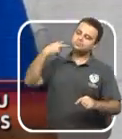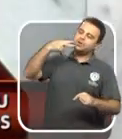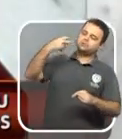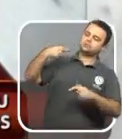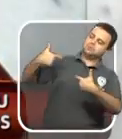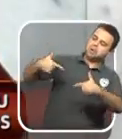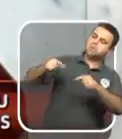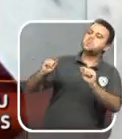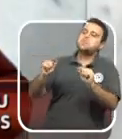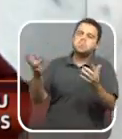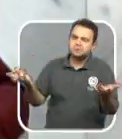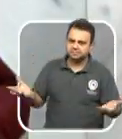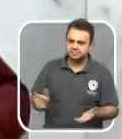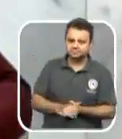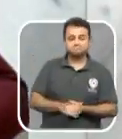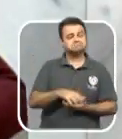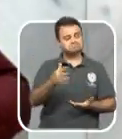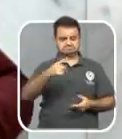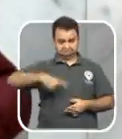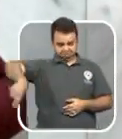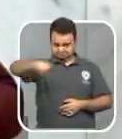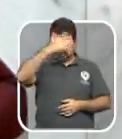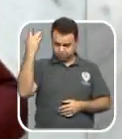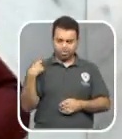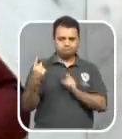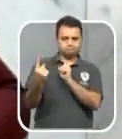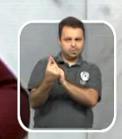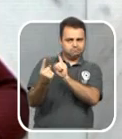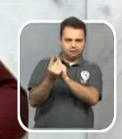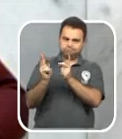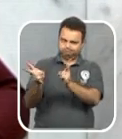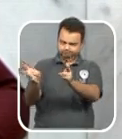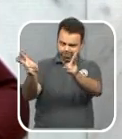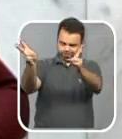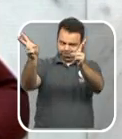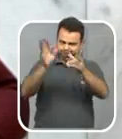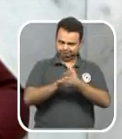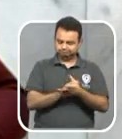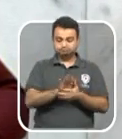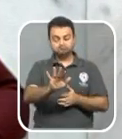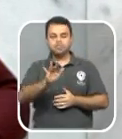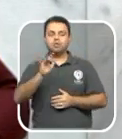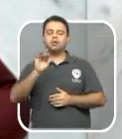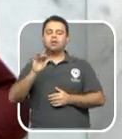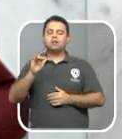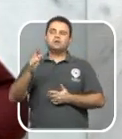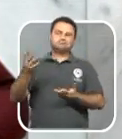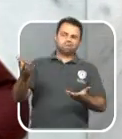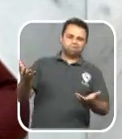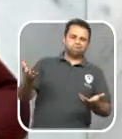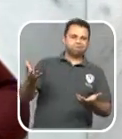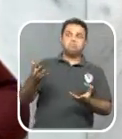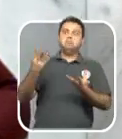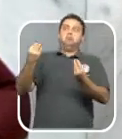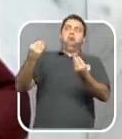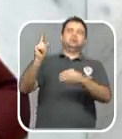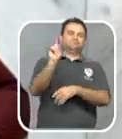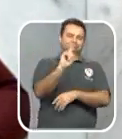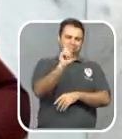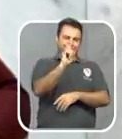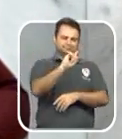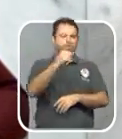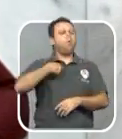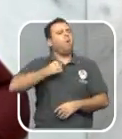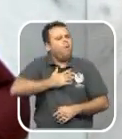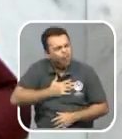informações. Bom, presidente, diante disso tudo, todo esse trabalho administrativo, questão política, o senhor também continuou atuando